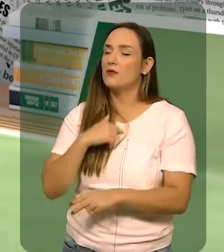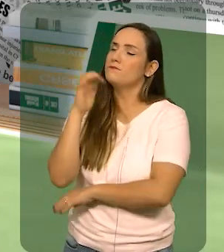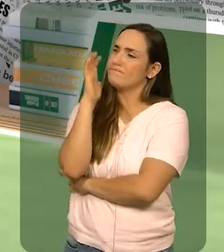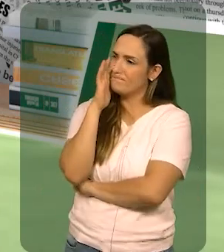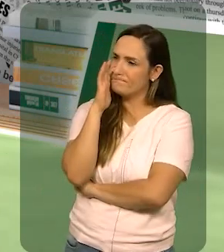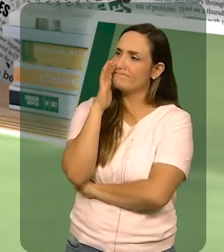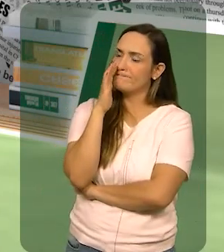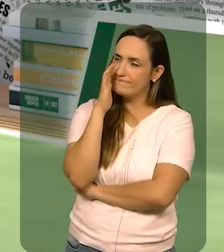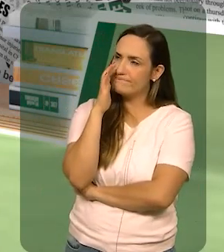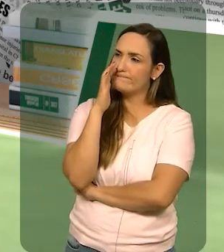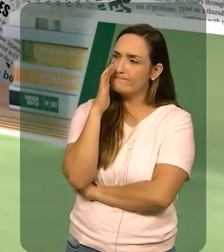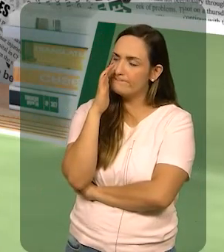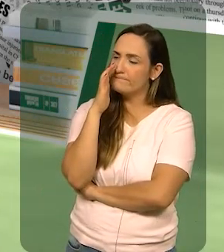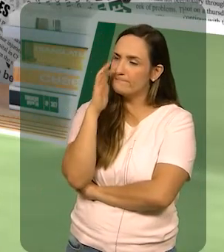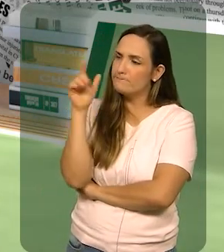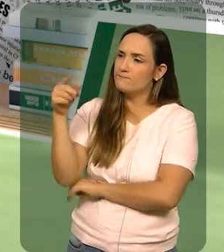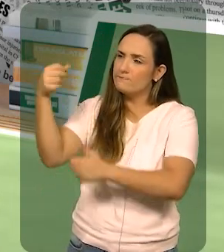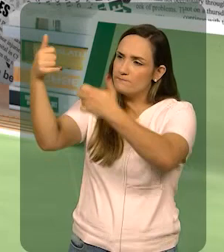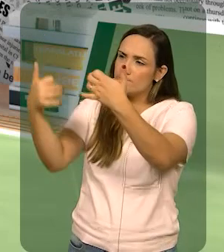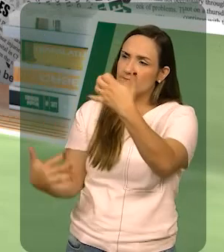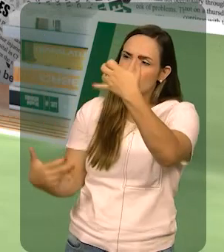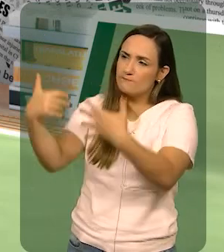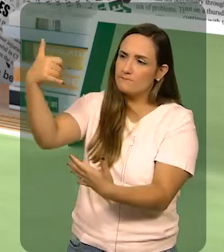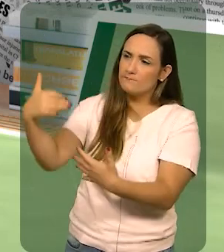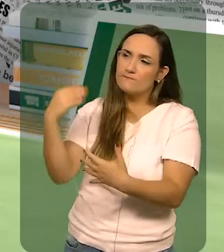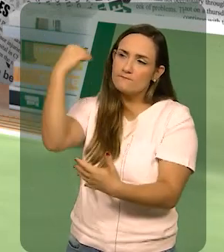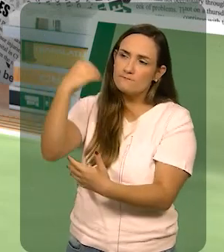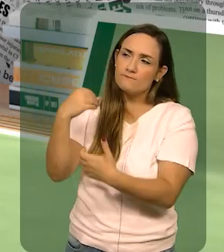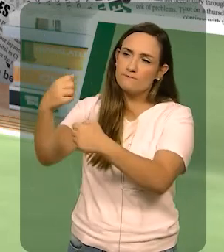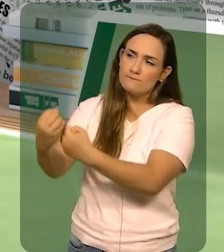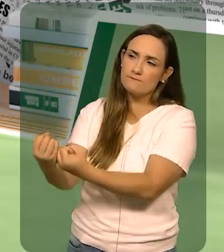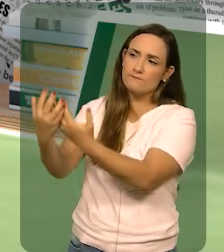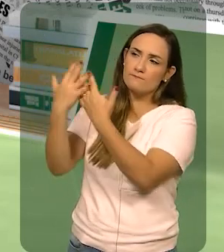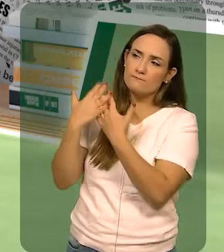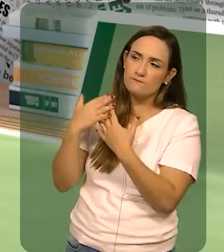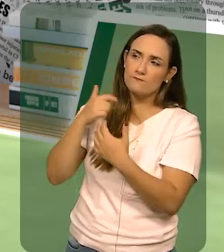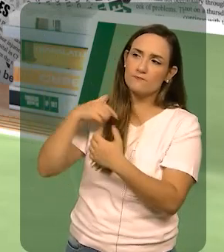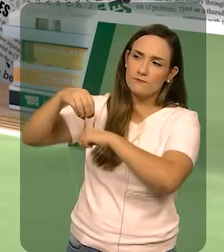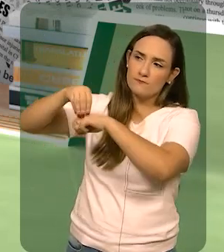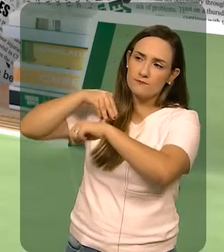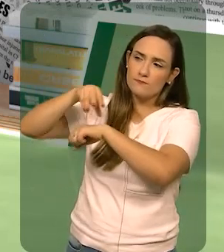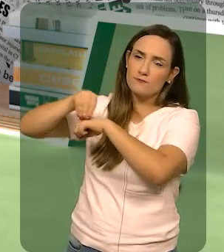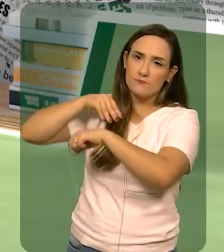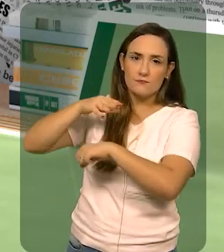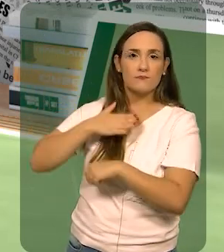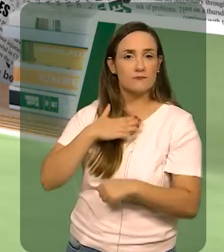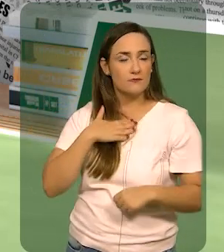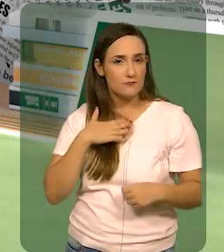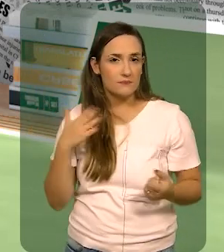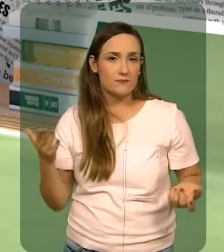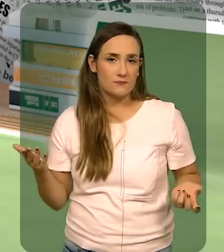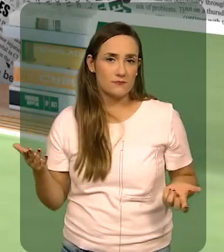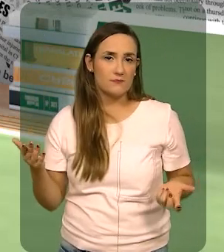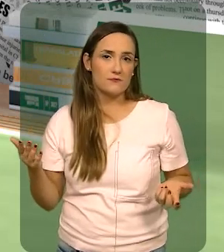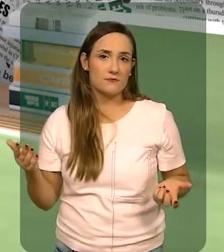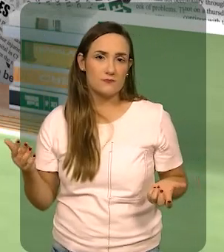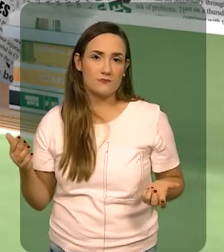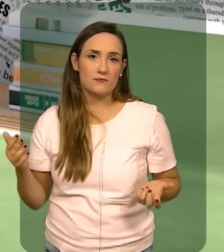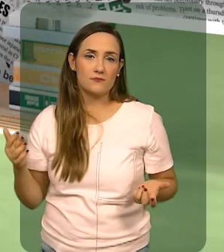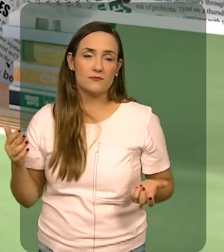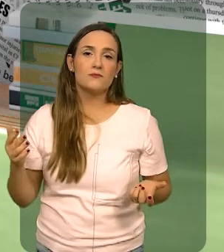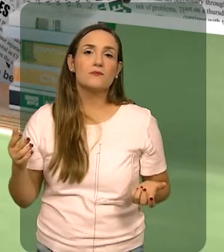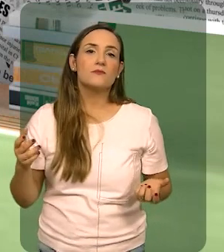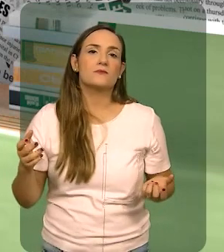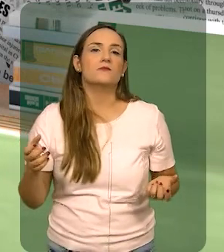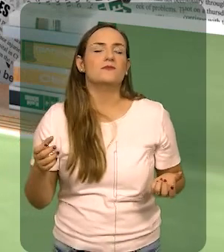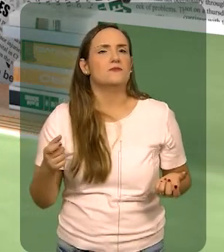ouvir a experiência. Não adianta eu saber e querer ultrapassar aqueles que já sabiam alguma coisa, ou seja, o nosso